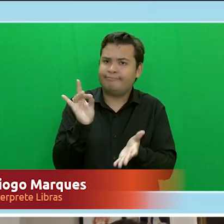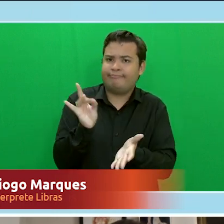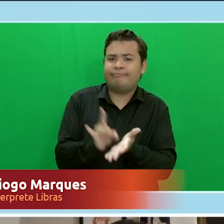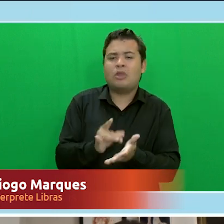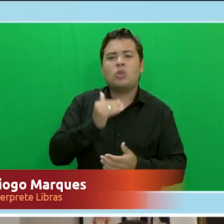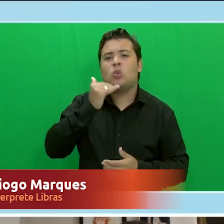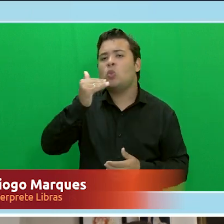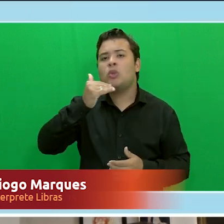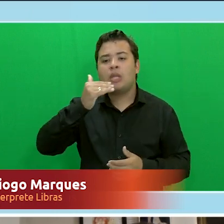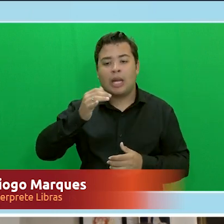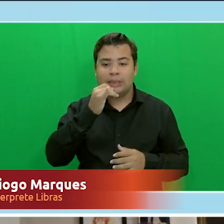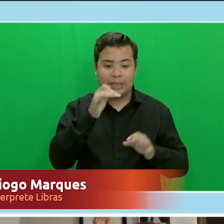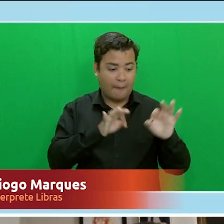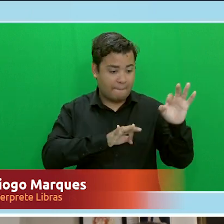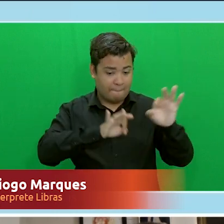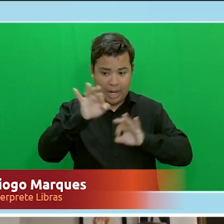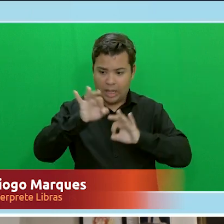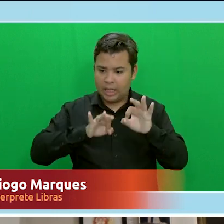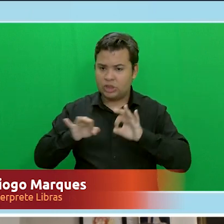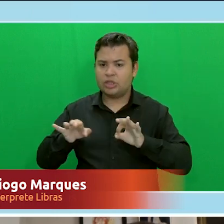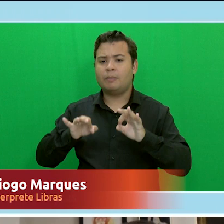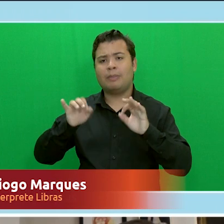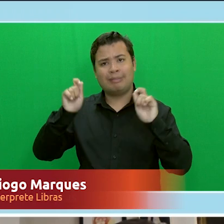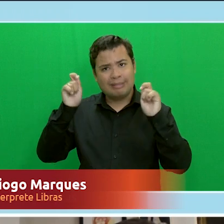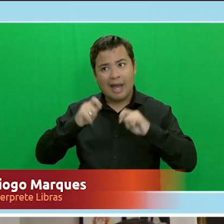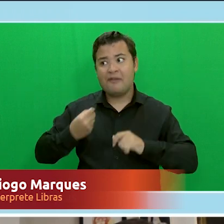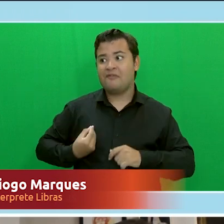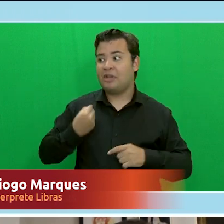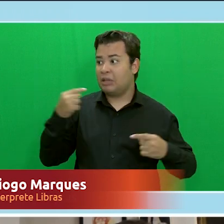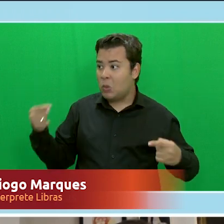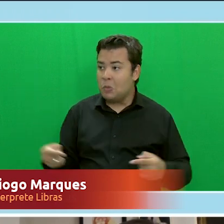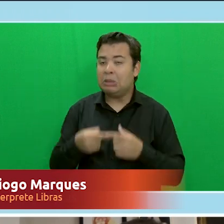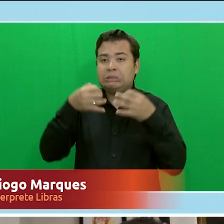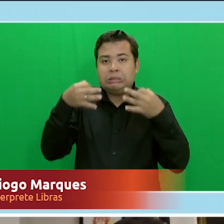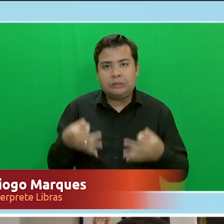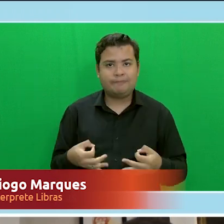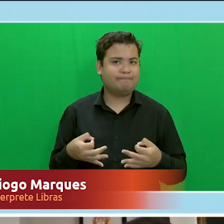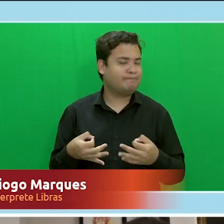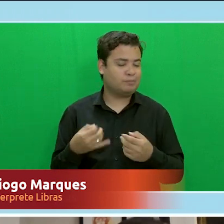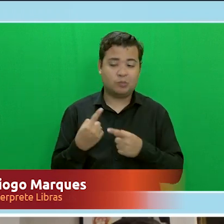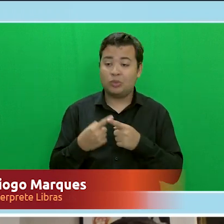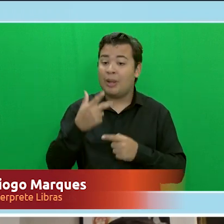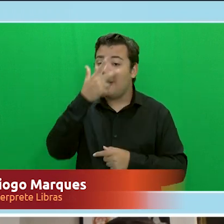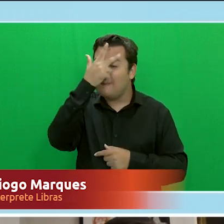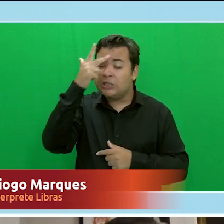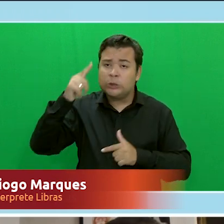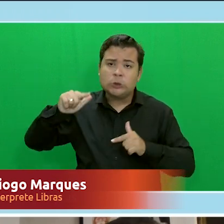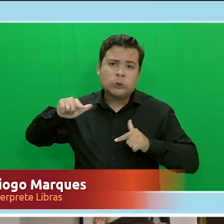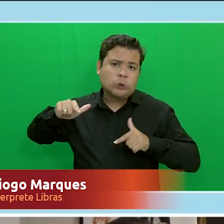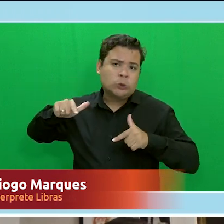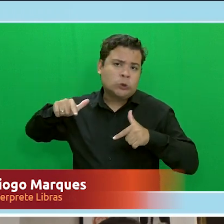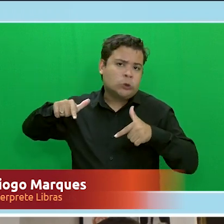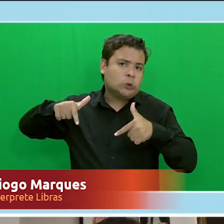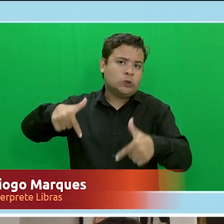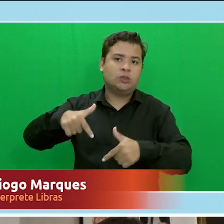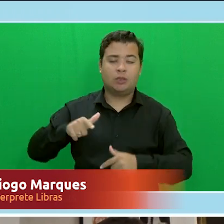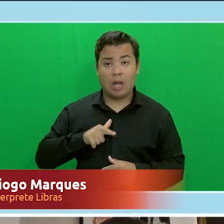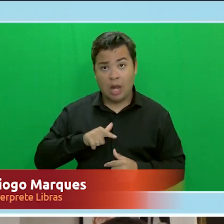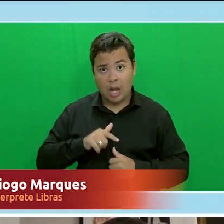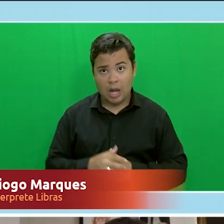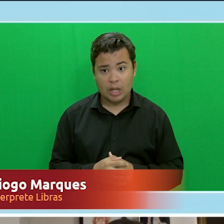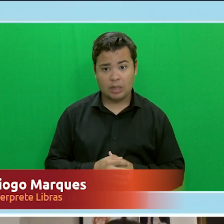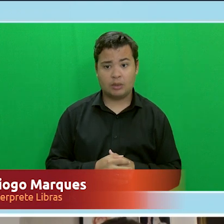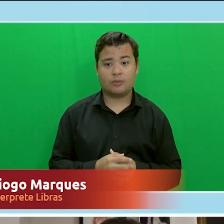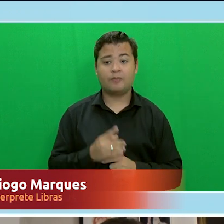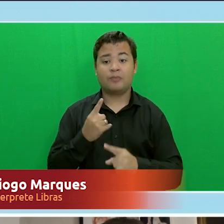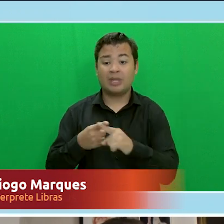como. Não há planejamento que dá conta da vida, porque as pessoas elas vão resistindo, vão